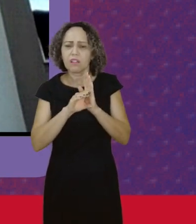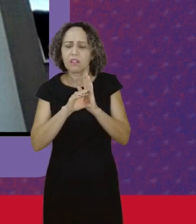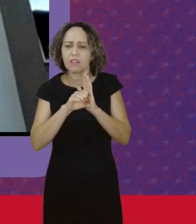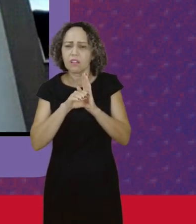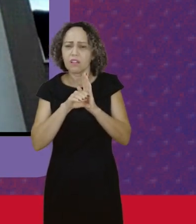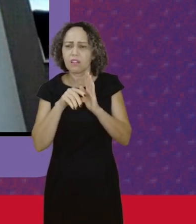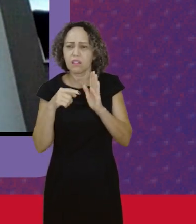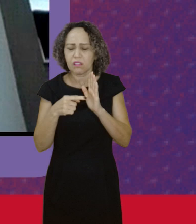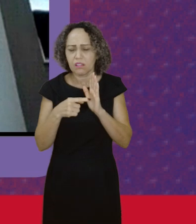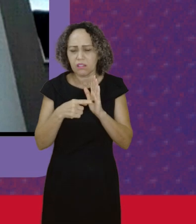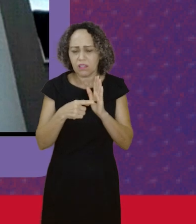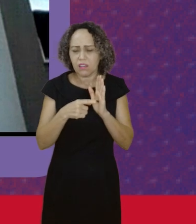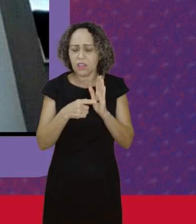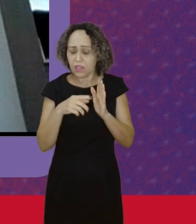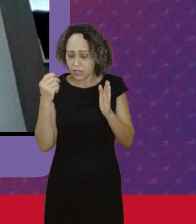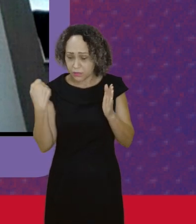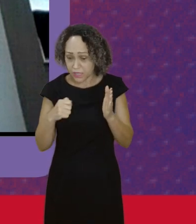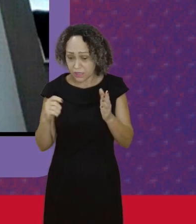transita no tempo,